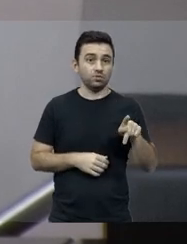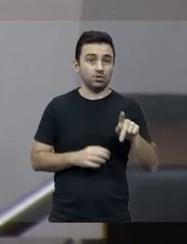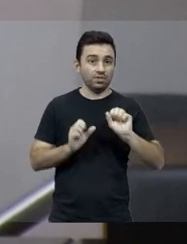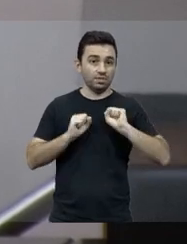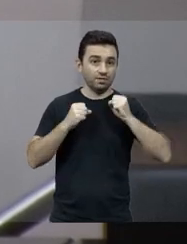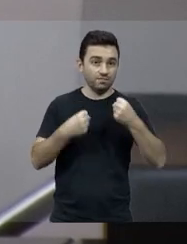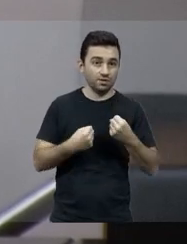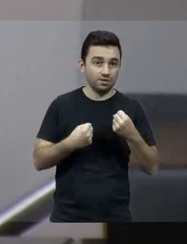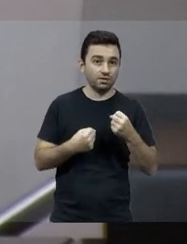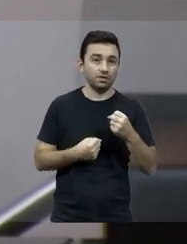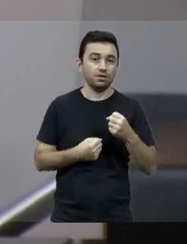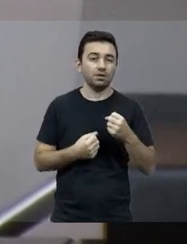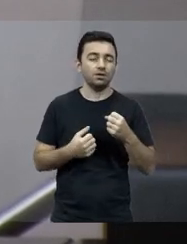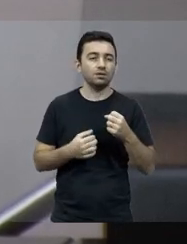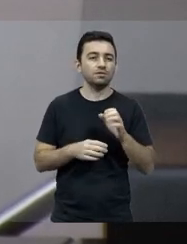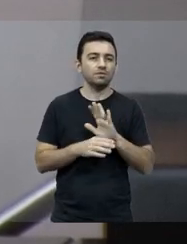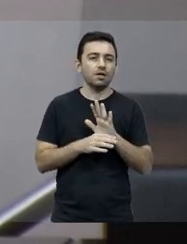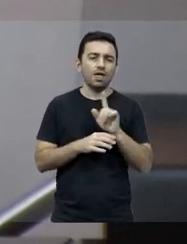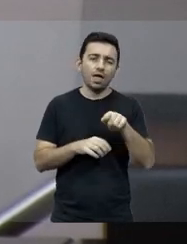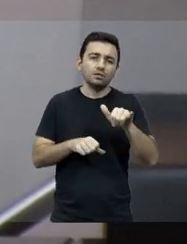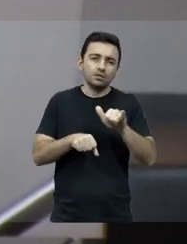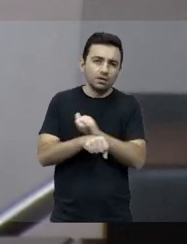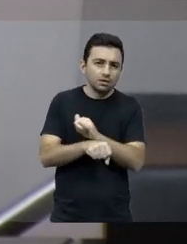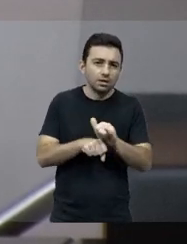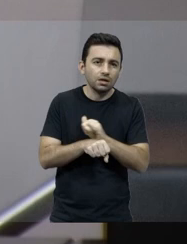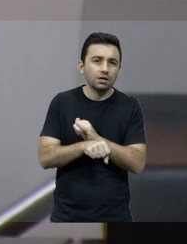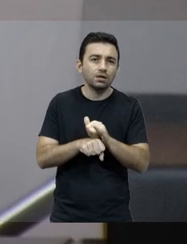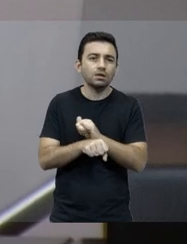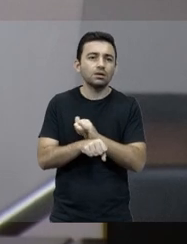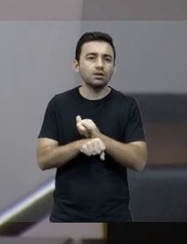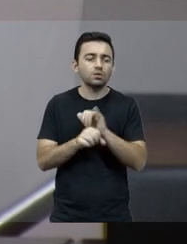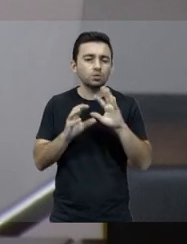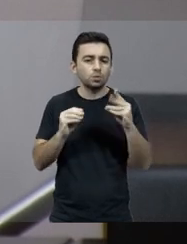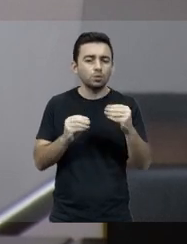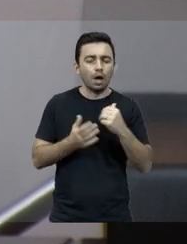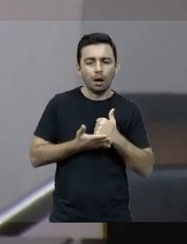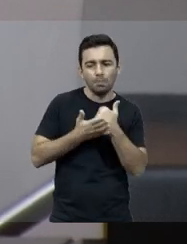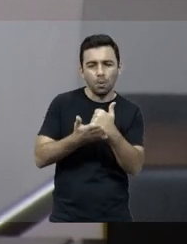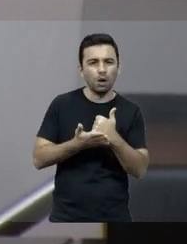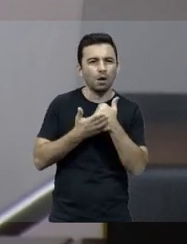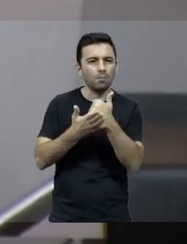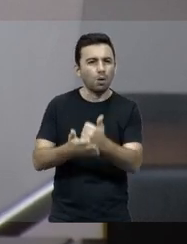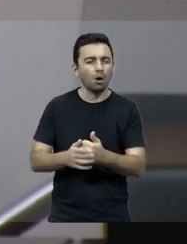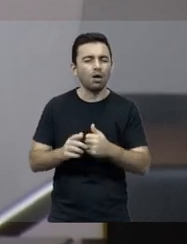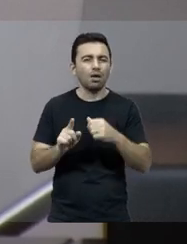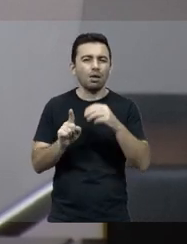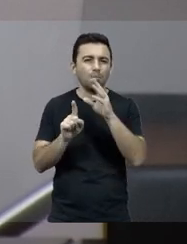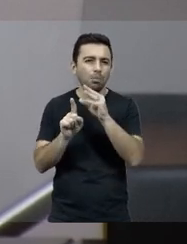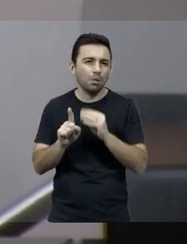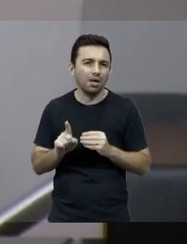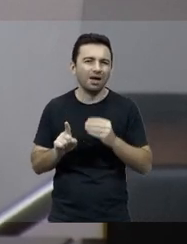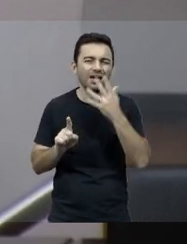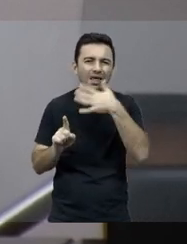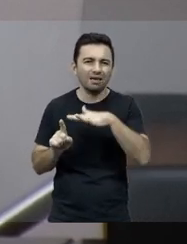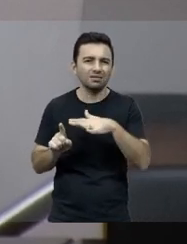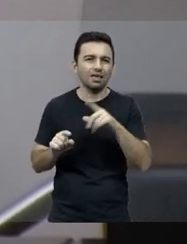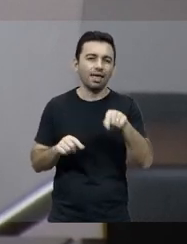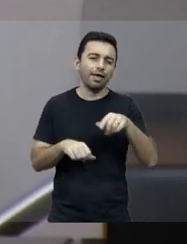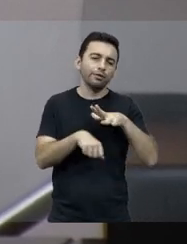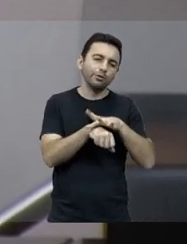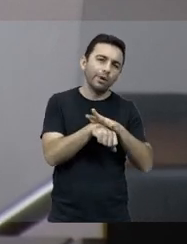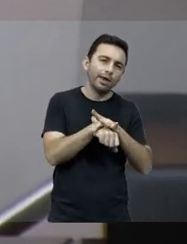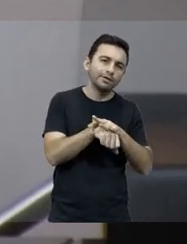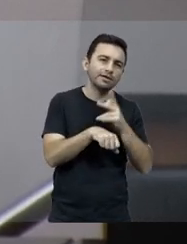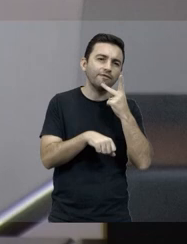defendendo o filme, é uma estratégia do movimento pró-pedofilia. Primeiro dizem que é doença para não dizer